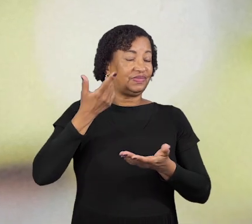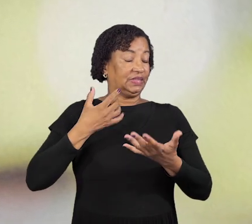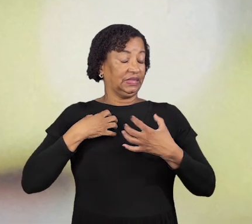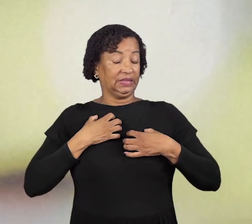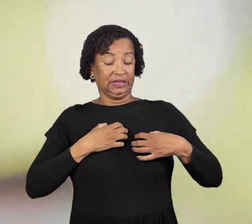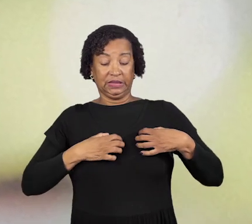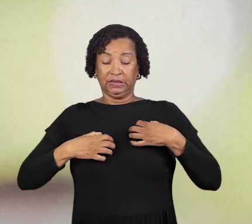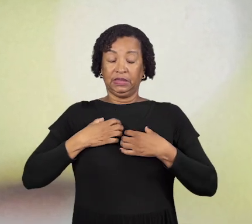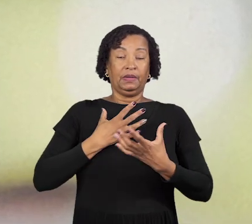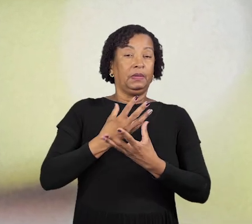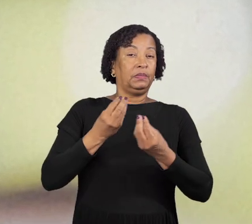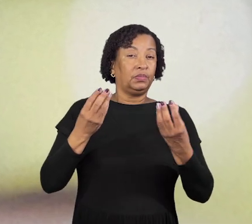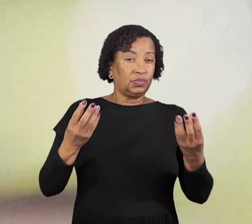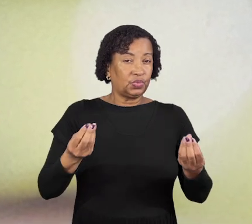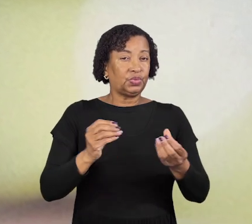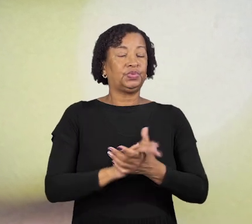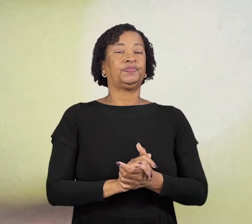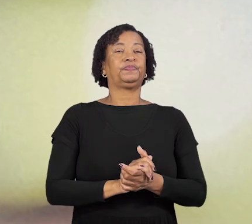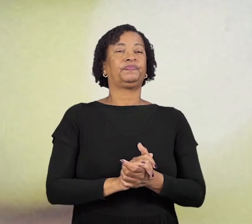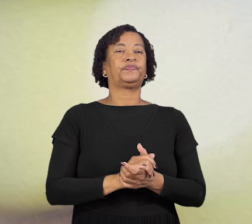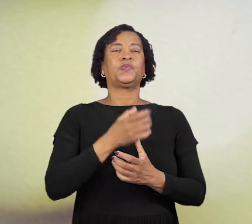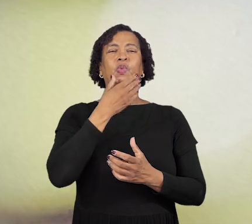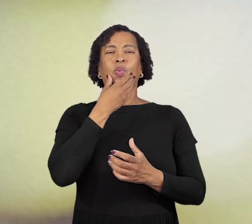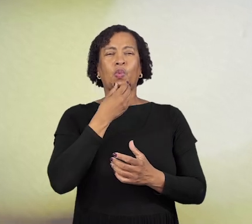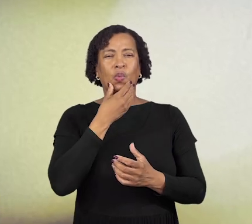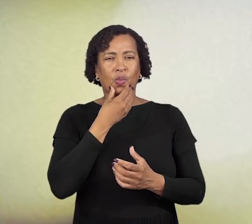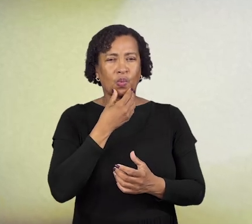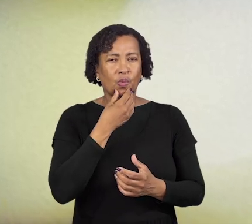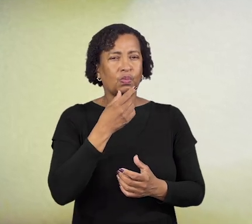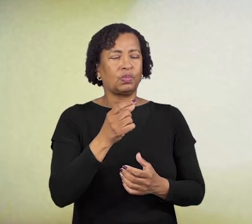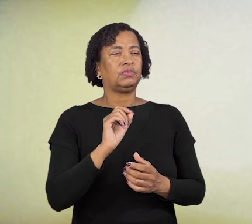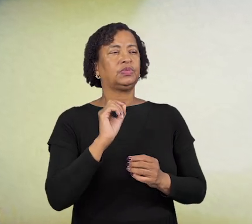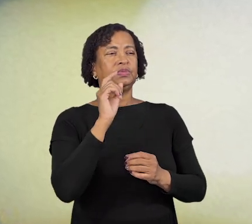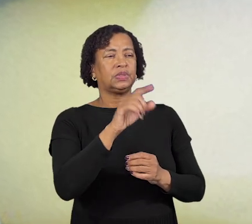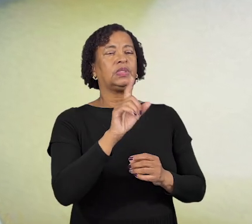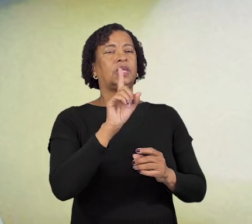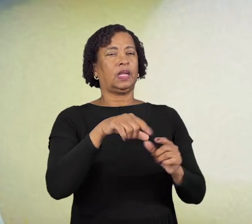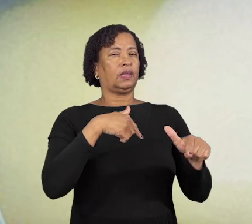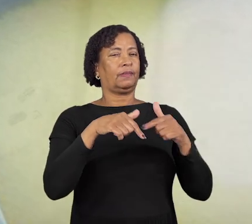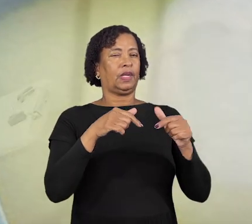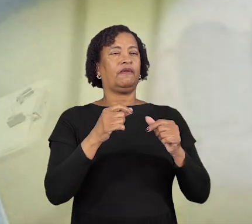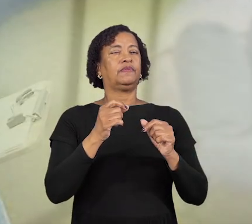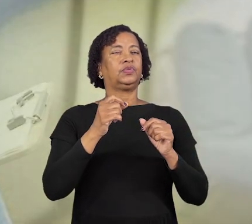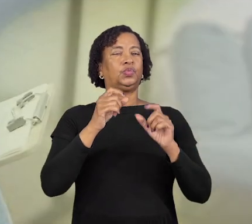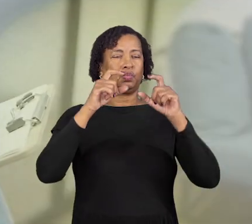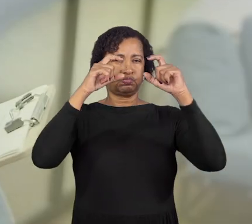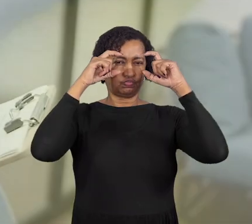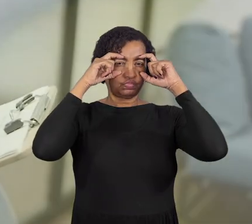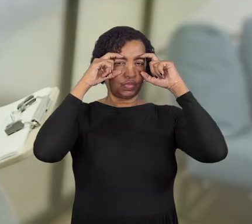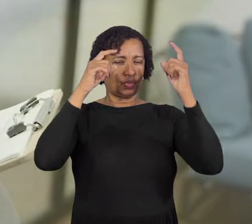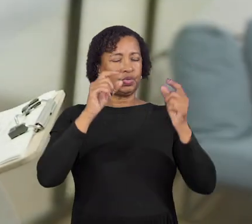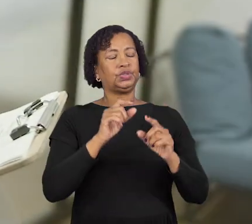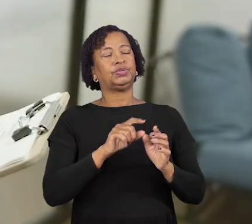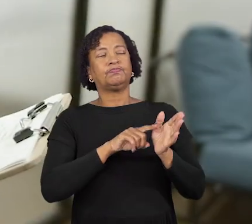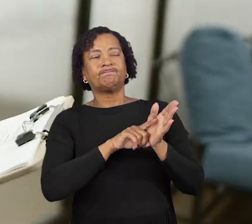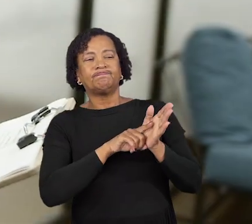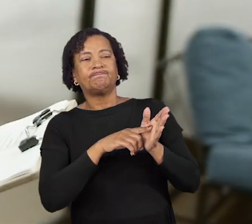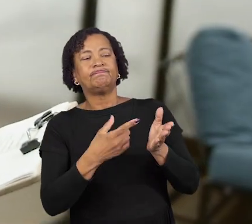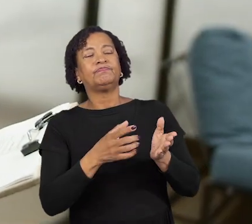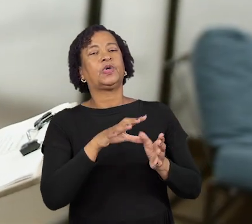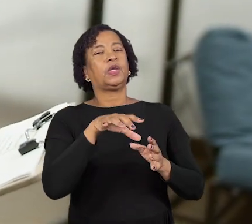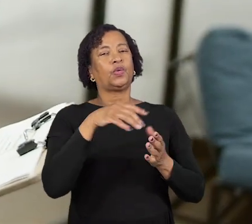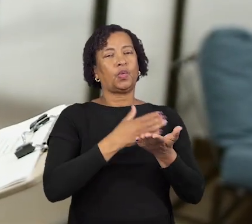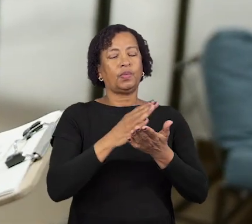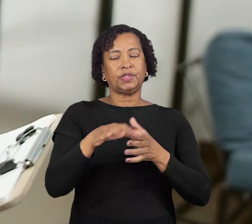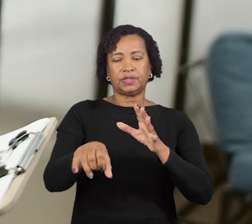cisco ficou me incomodando muito. Um dos clientes era um oculista e eu parei em frente ao consultório dele. Comecei a recolher